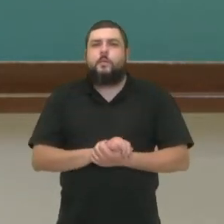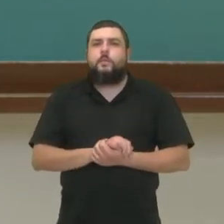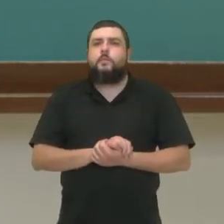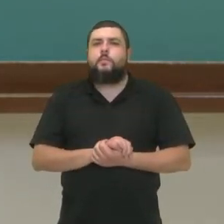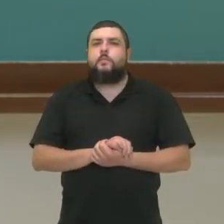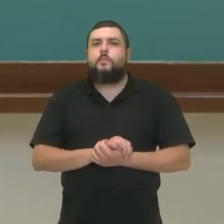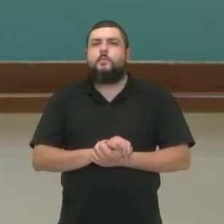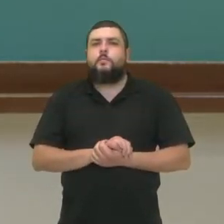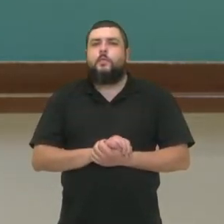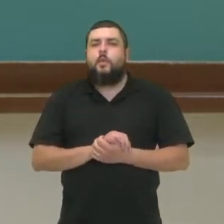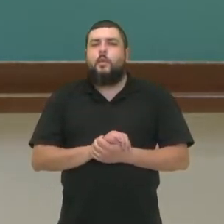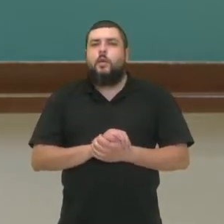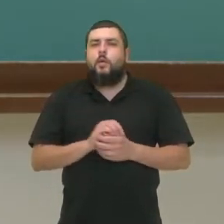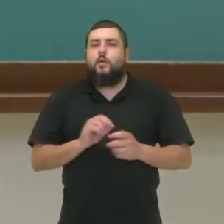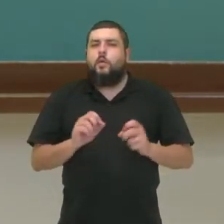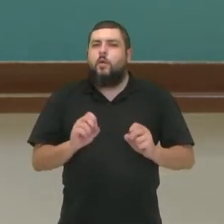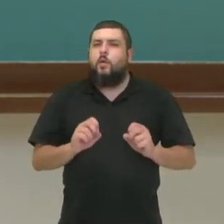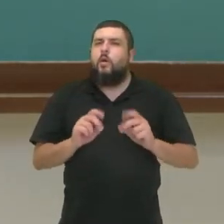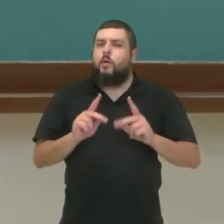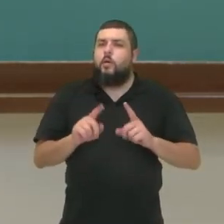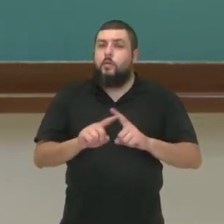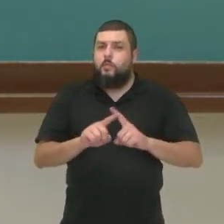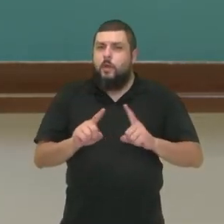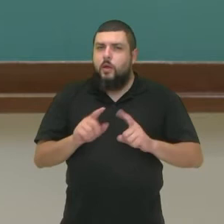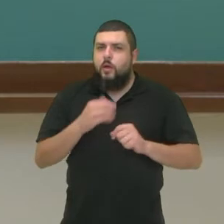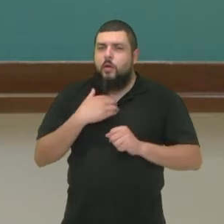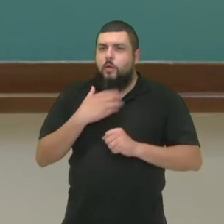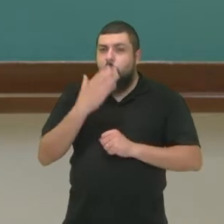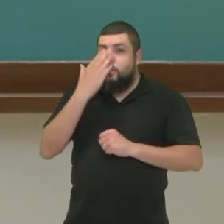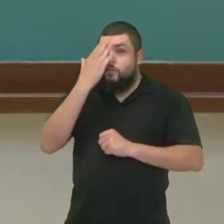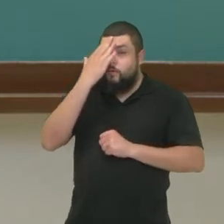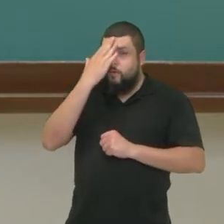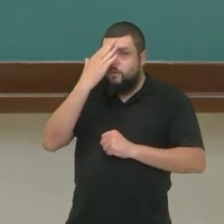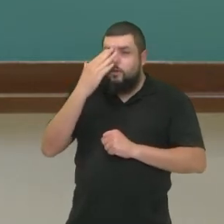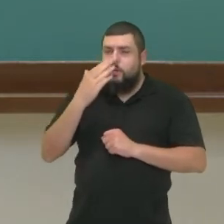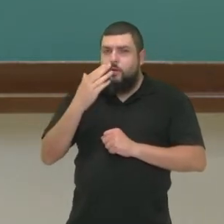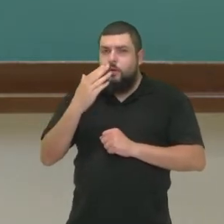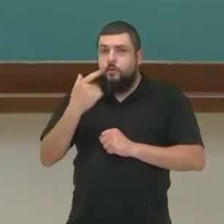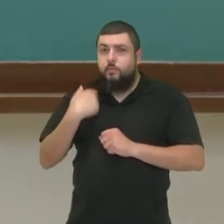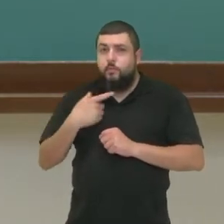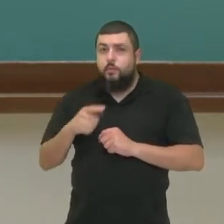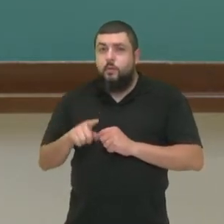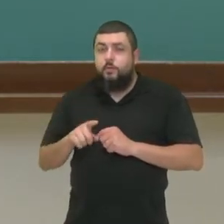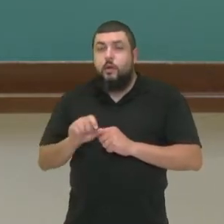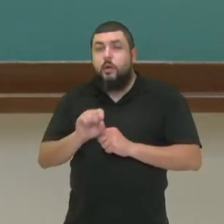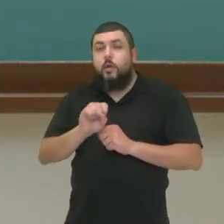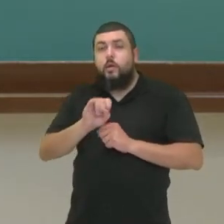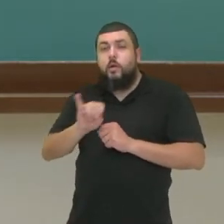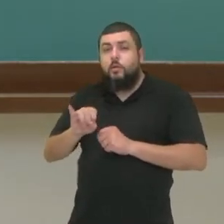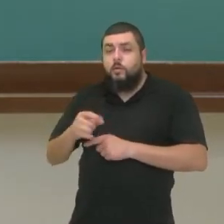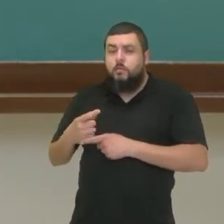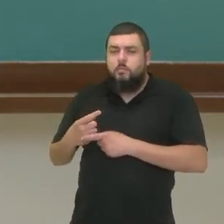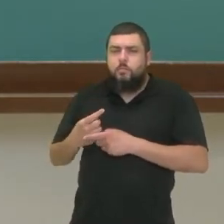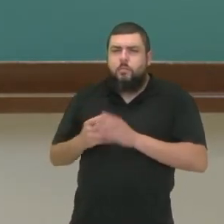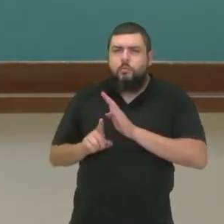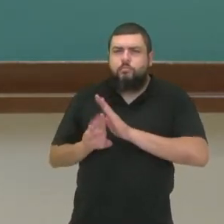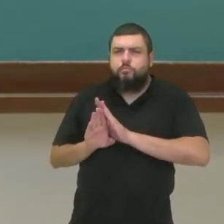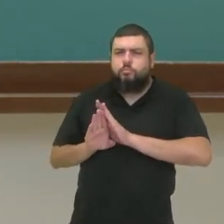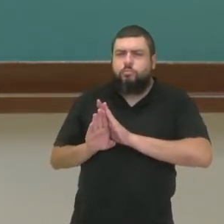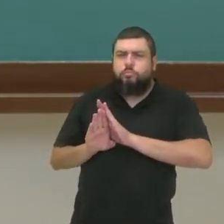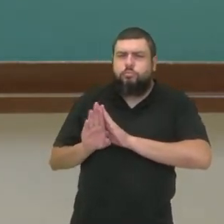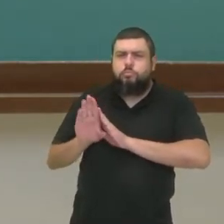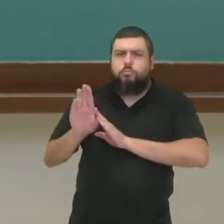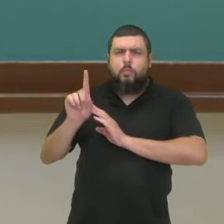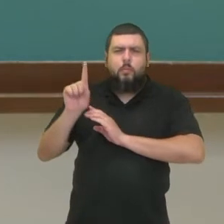amigos, tudo que sobe tem, ó, bom, pelo menos, né, teoricamente, tende a descer. Isso não é física, isso não é nada, é